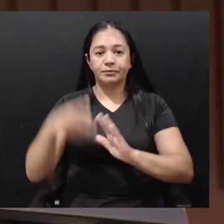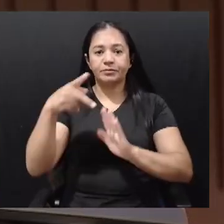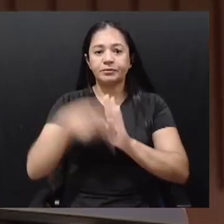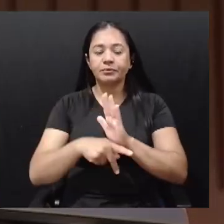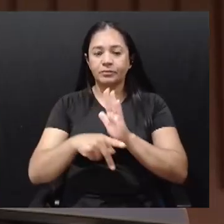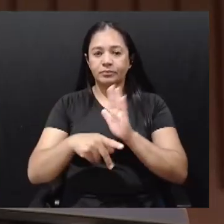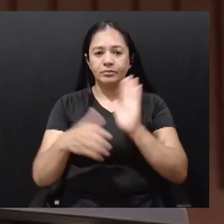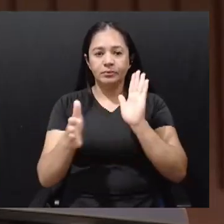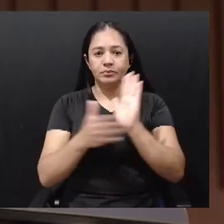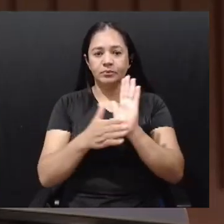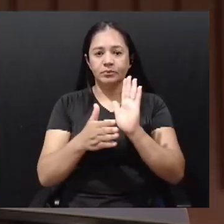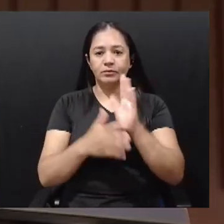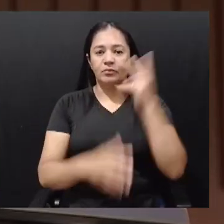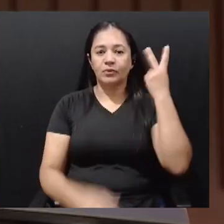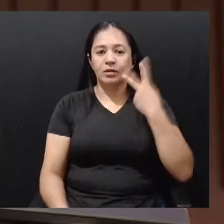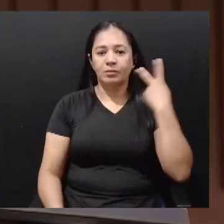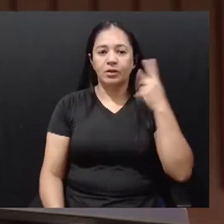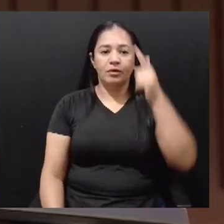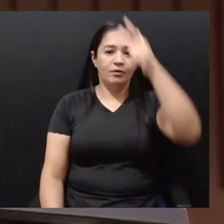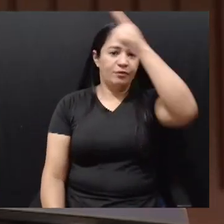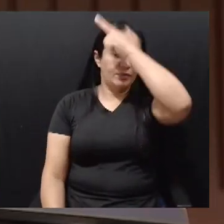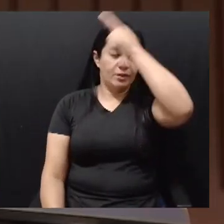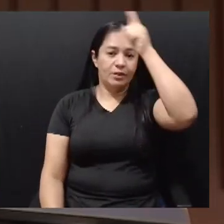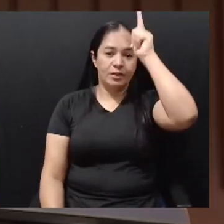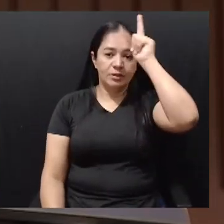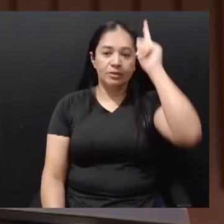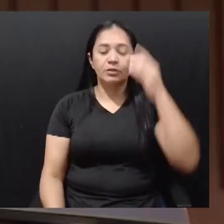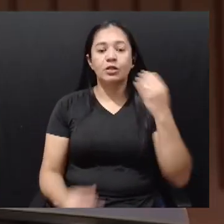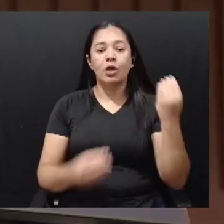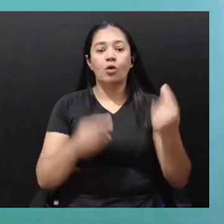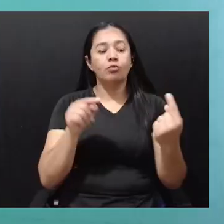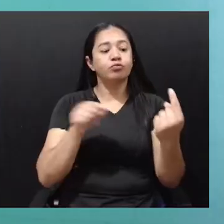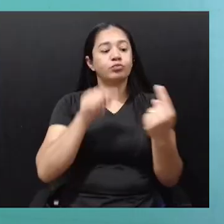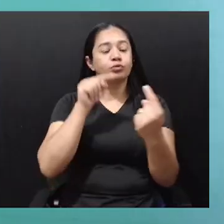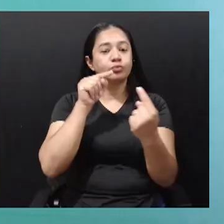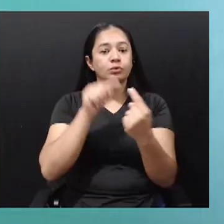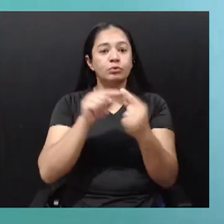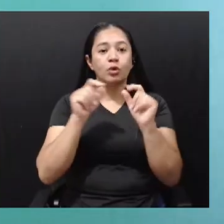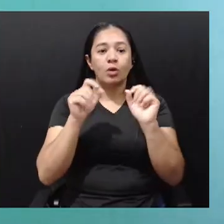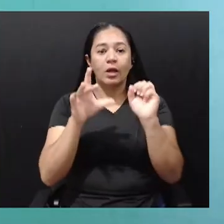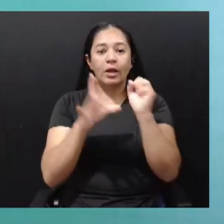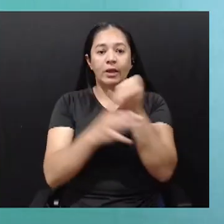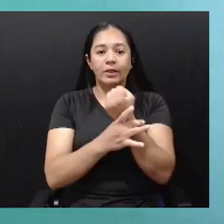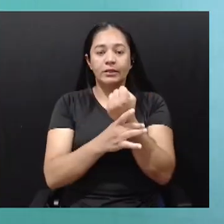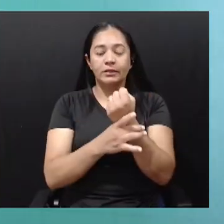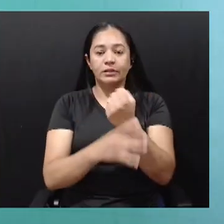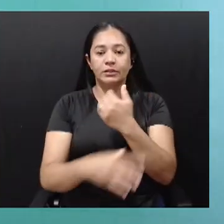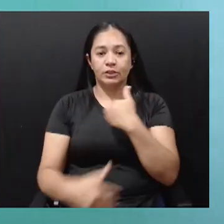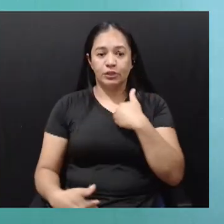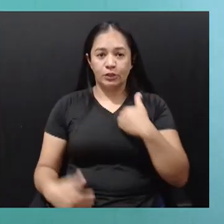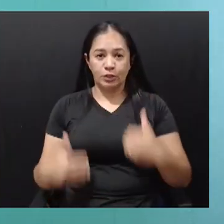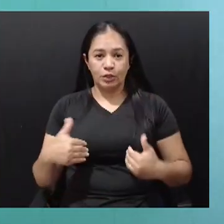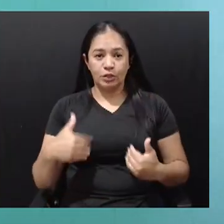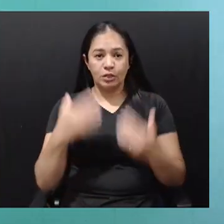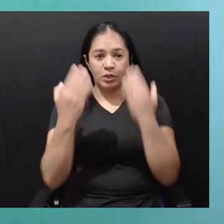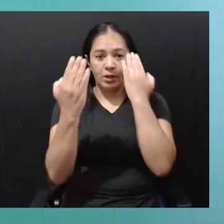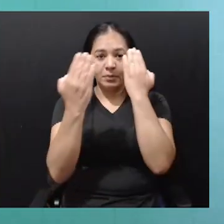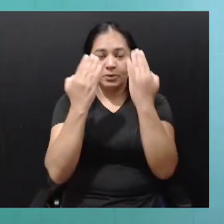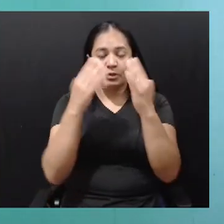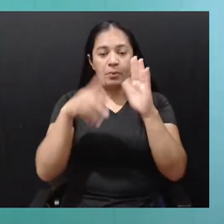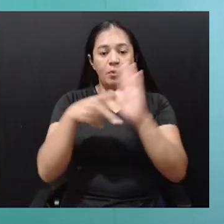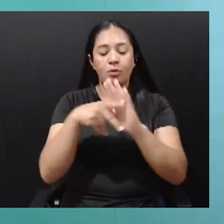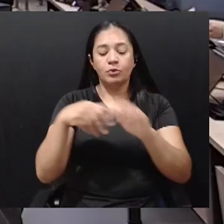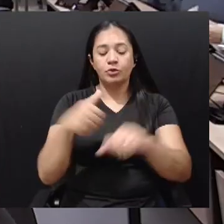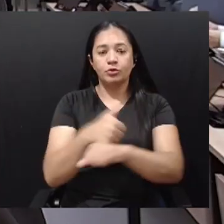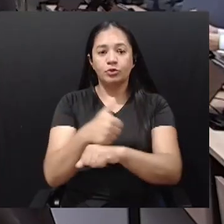vereador Gustavo Peta tem como finalidade garantir a segurança física e psicológica dos profissionais da rede pública